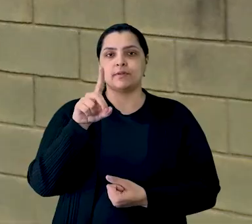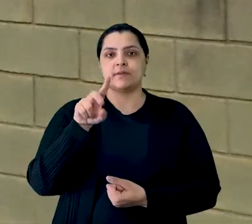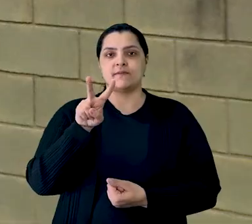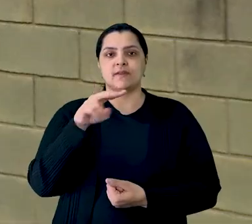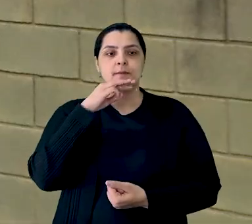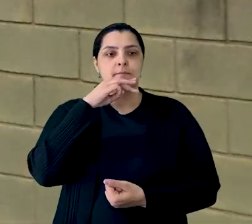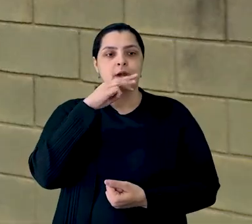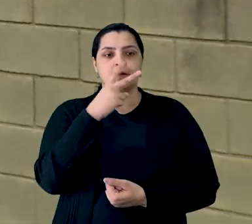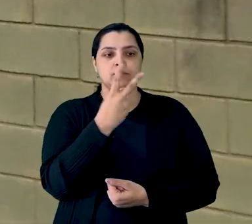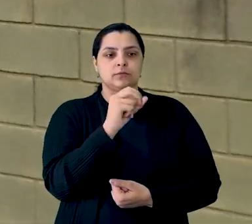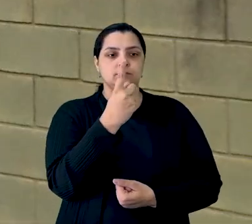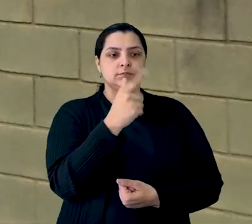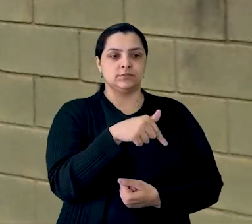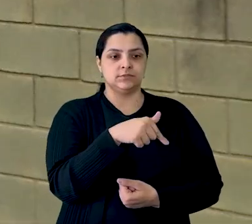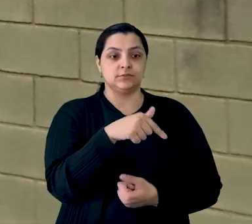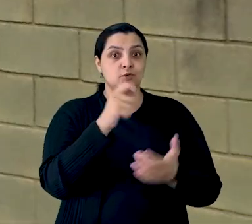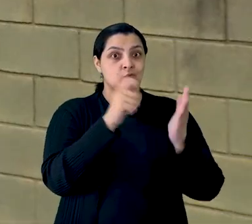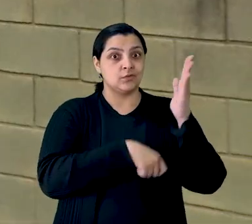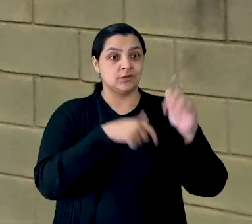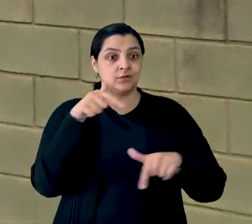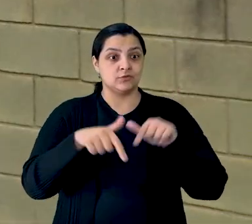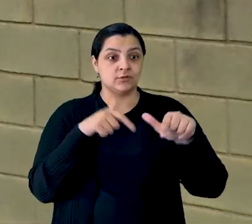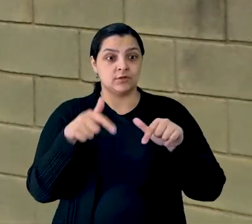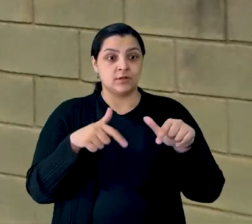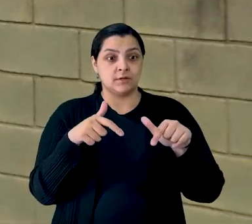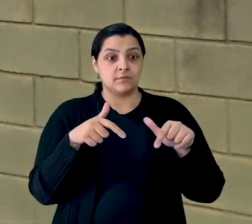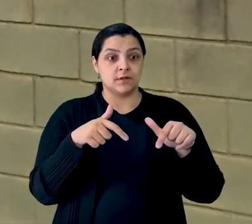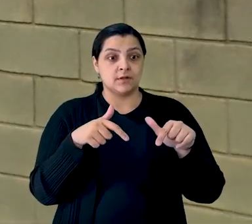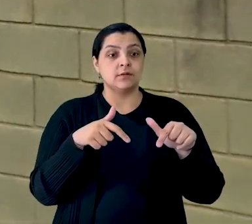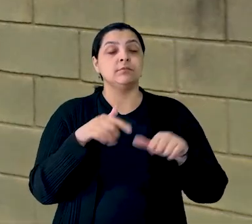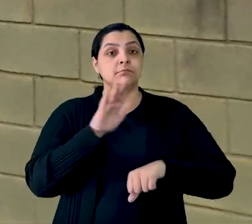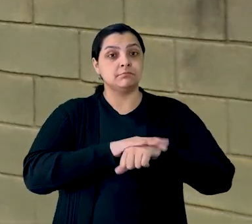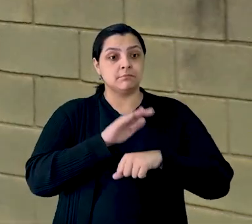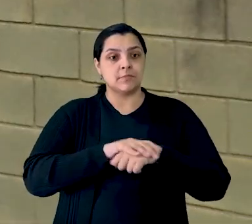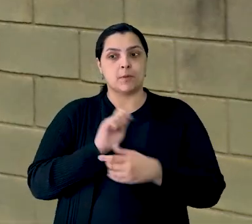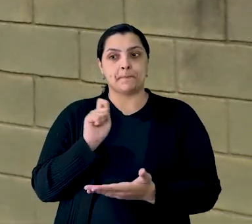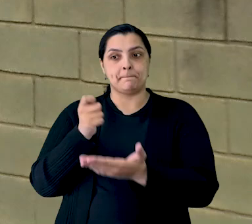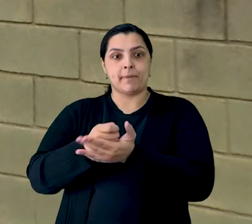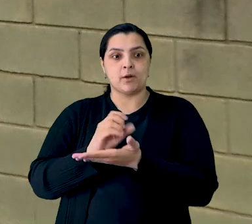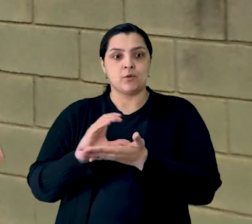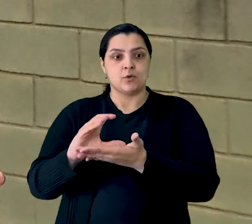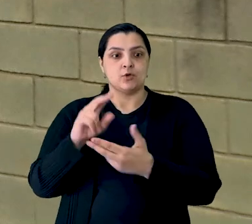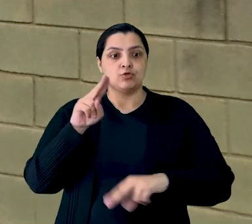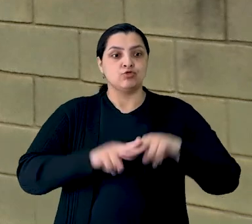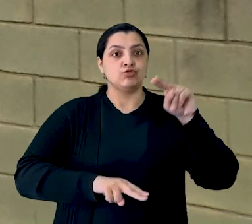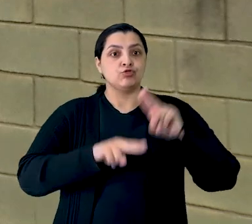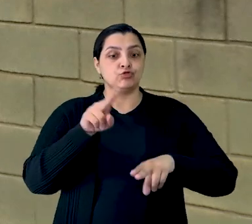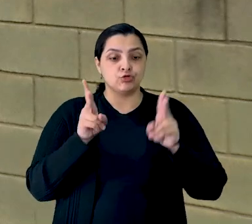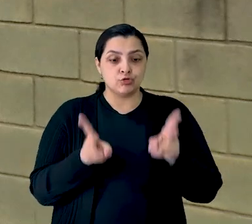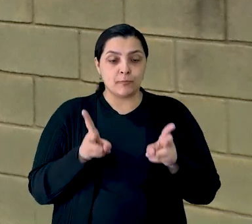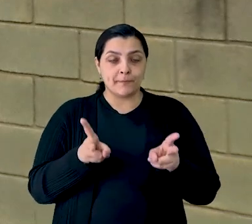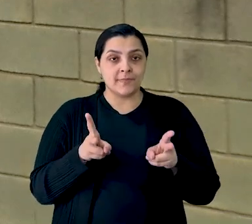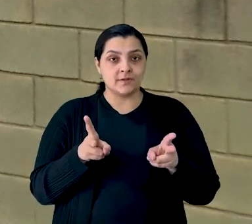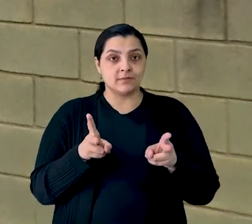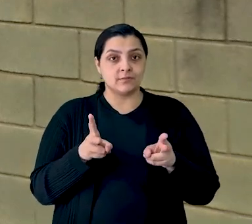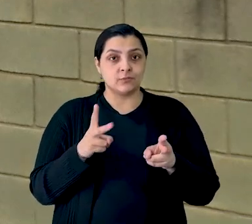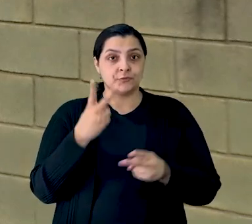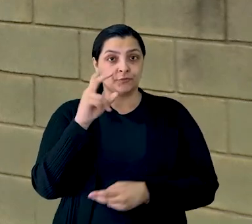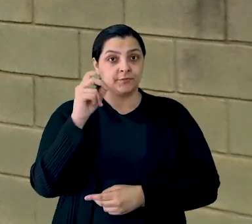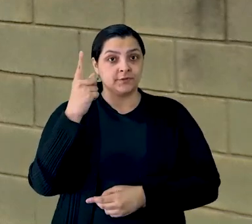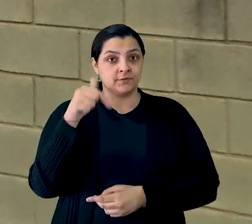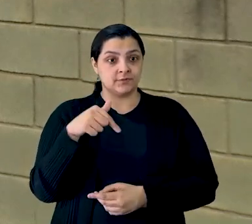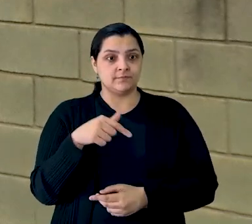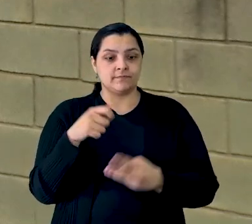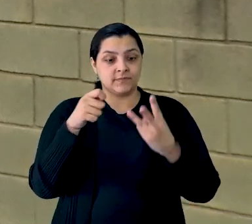março de 2017. Com isso, o contrato de trabalho se estendeu de forma indenizada até o fim de junho daquele ano.